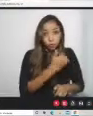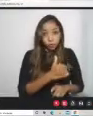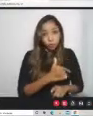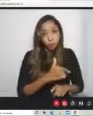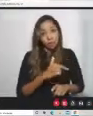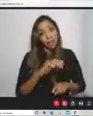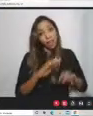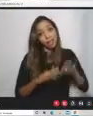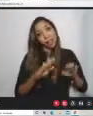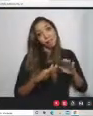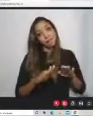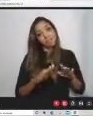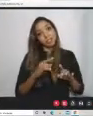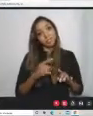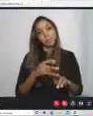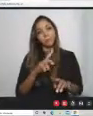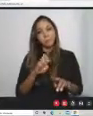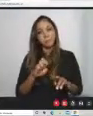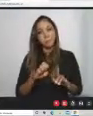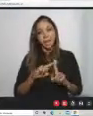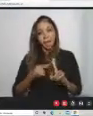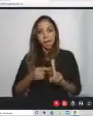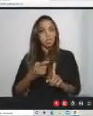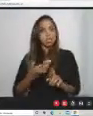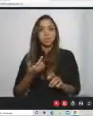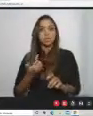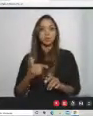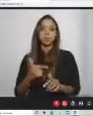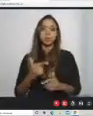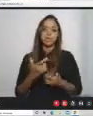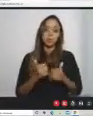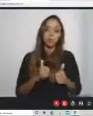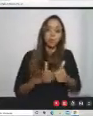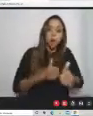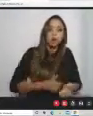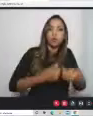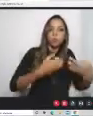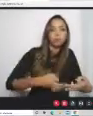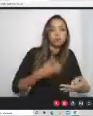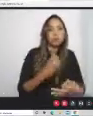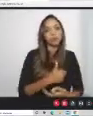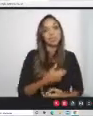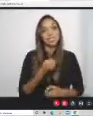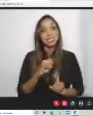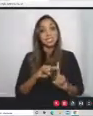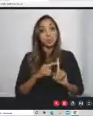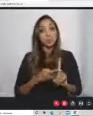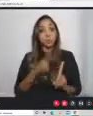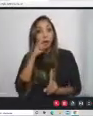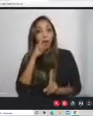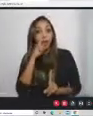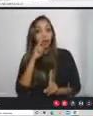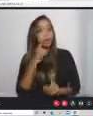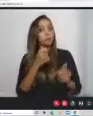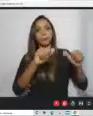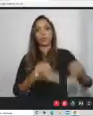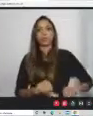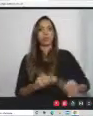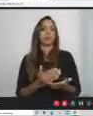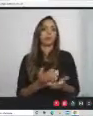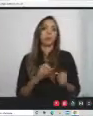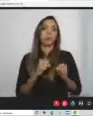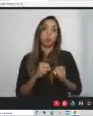pré-natal e aí não tem um acompanhamento devido. Se for uma gravidez de risco, aí torna mais perigoso ainda, porque pode gerar o risco para a